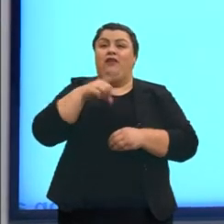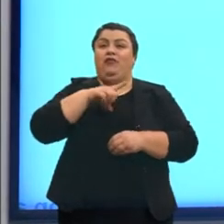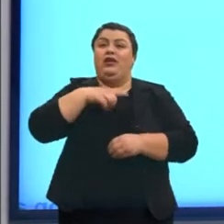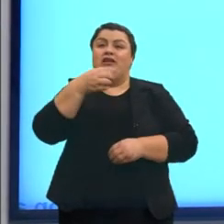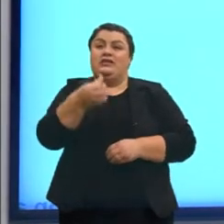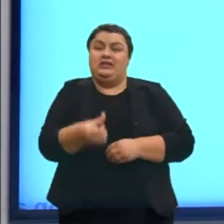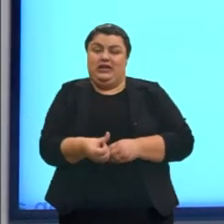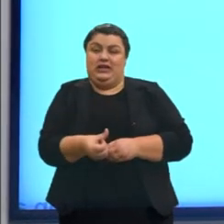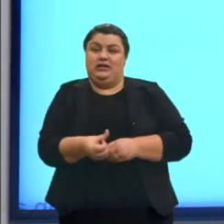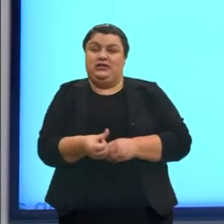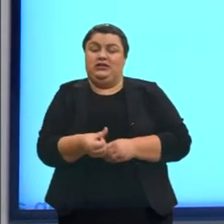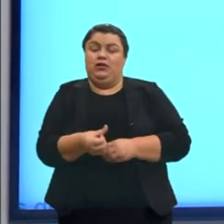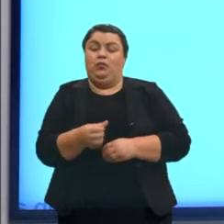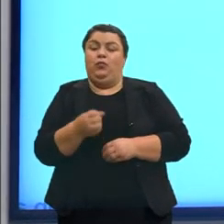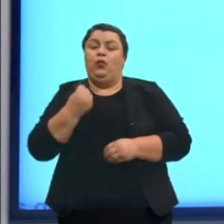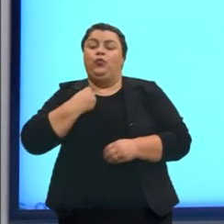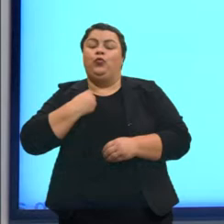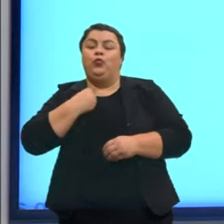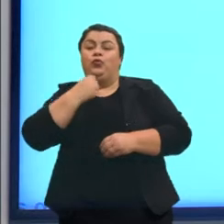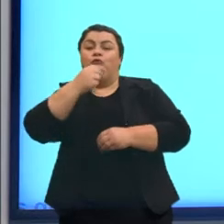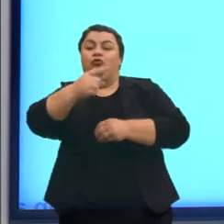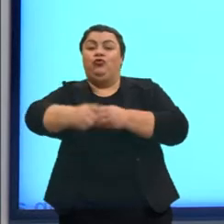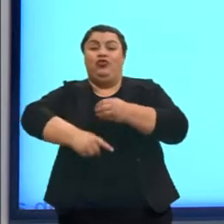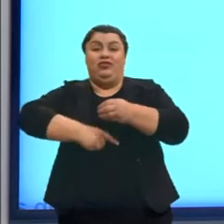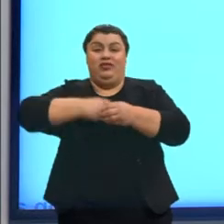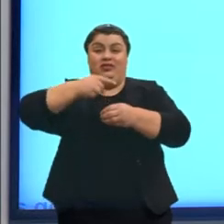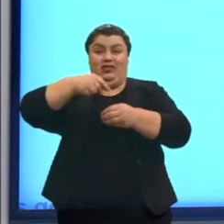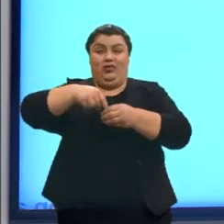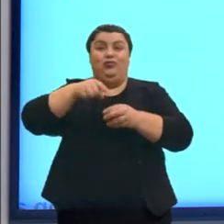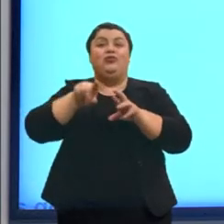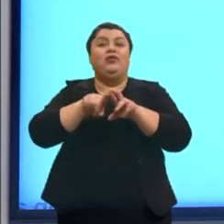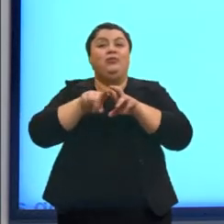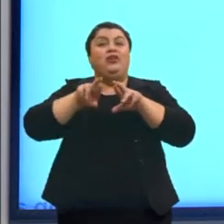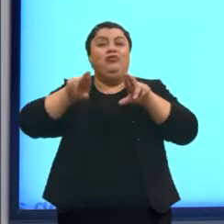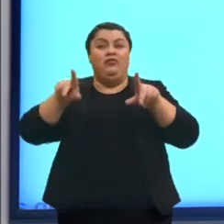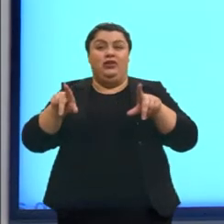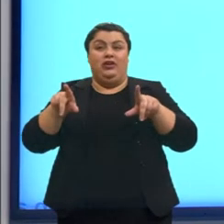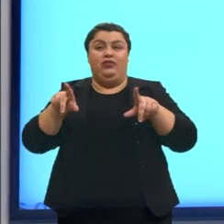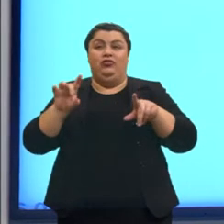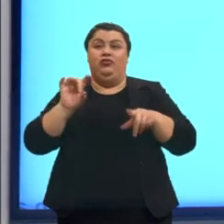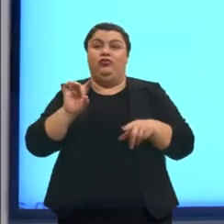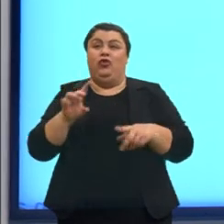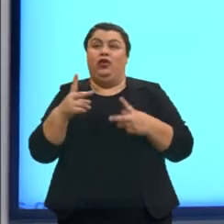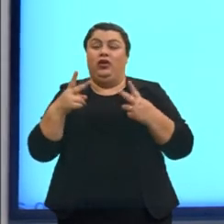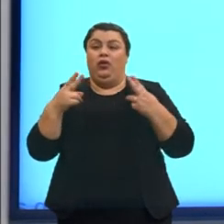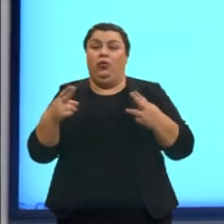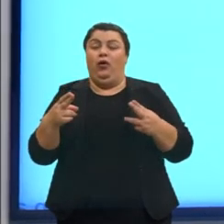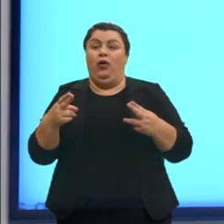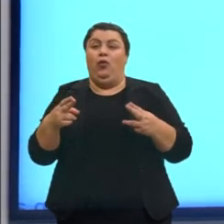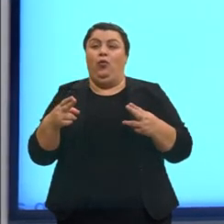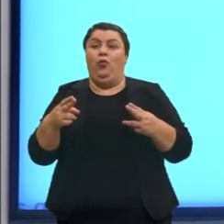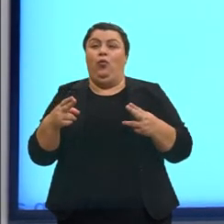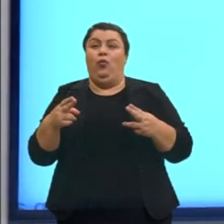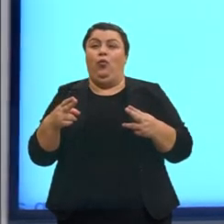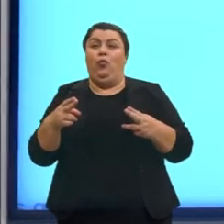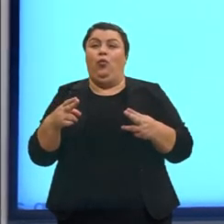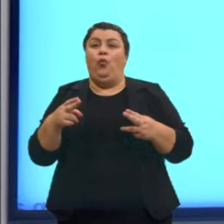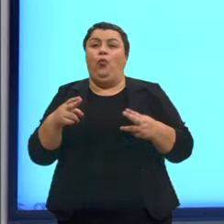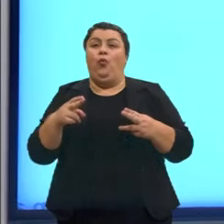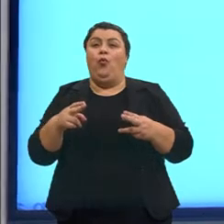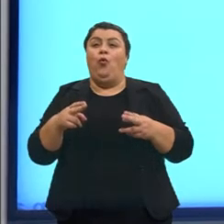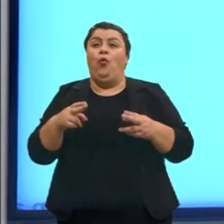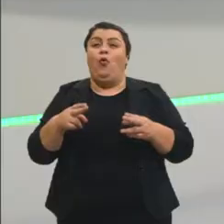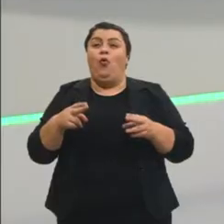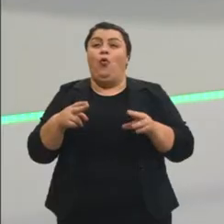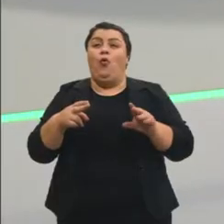o meu número de nêutrons também é diferente a única coisa que é semelhante igual Esse é o meu